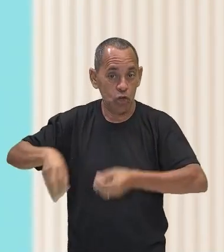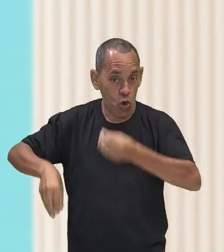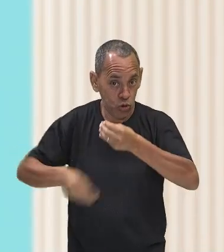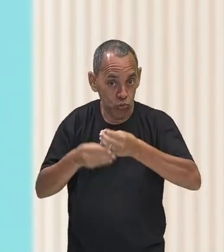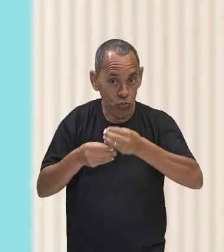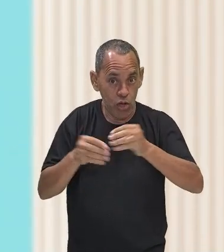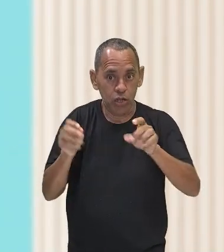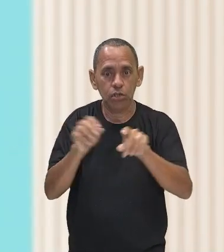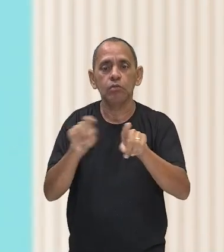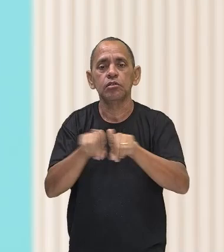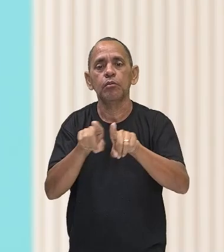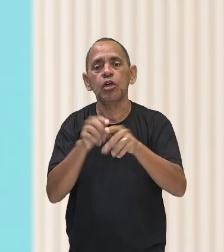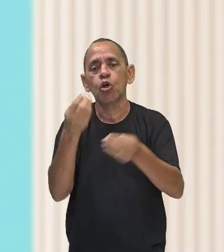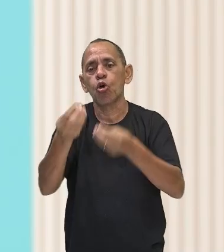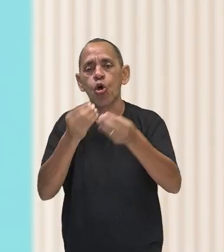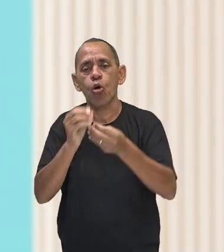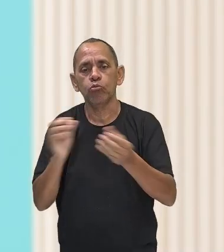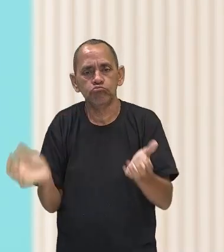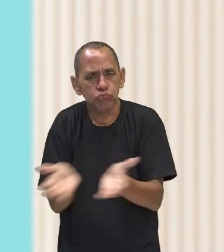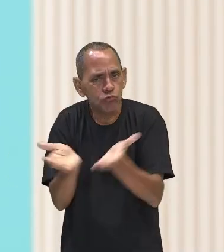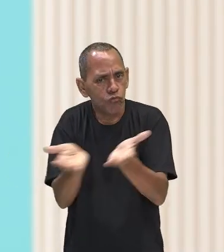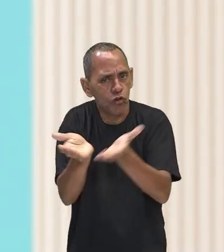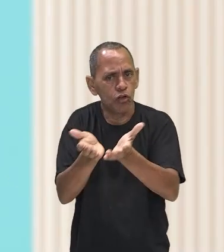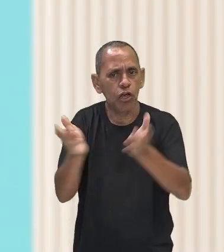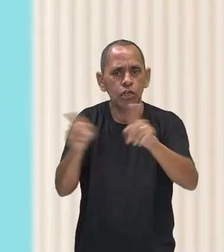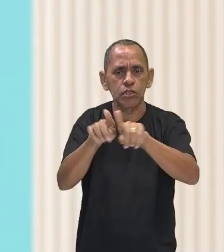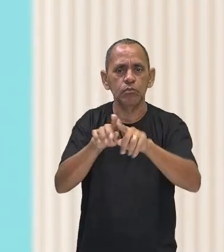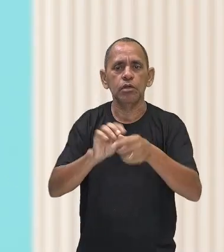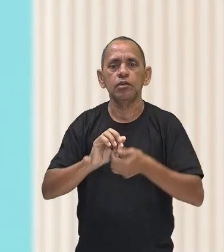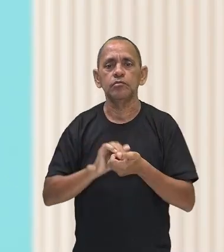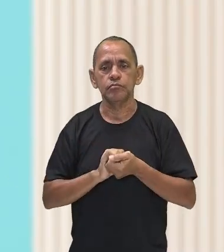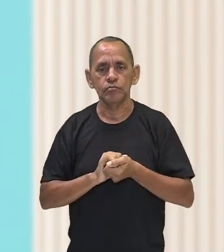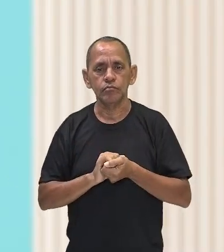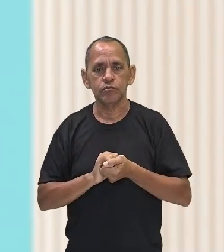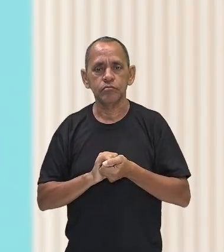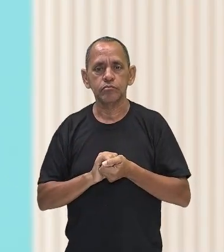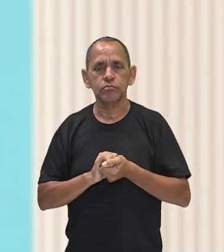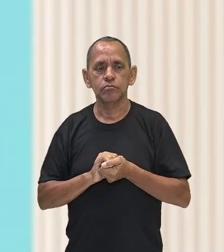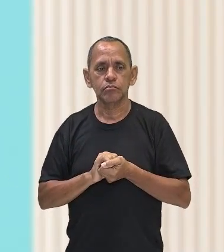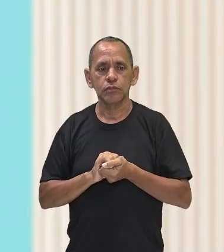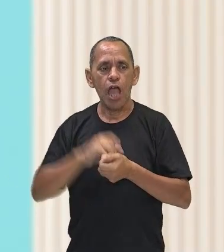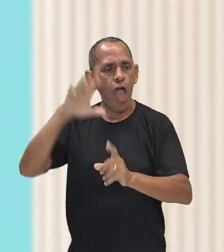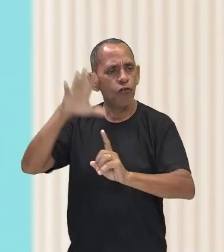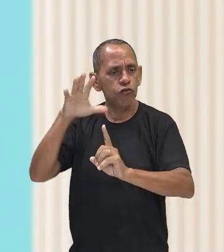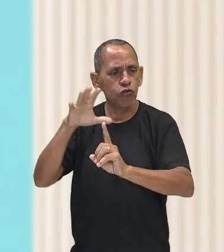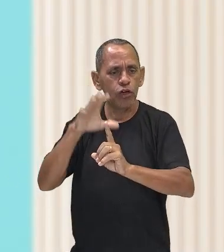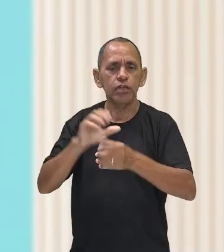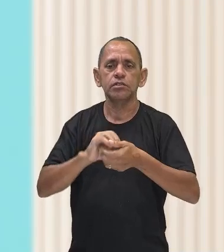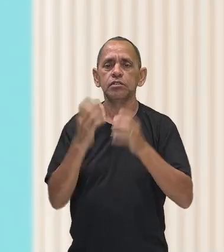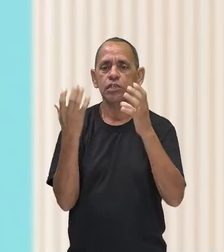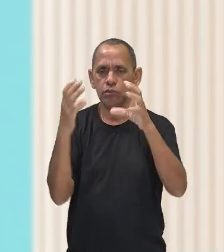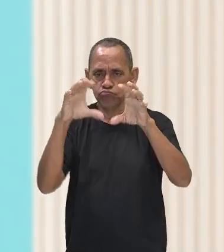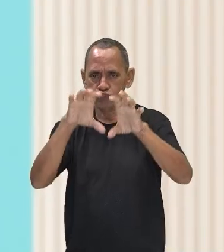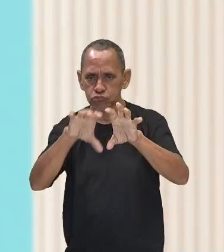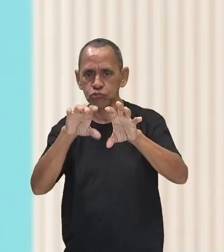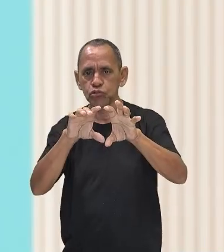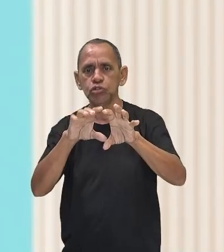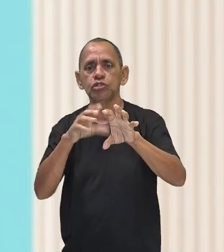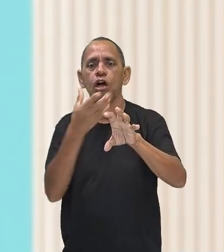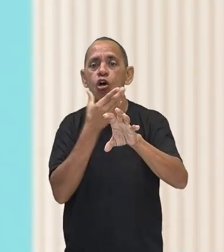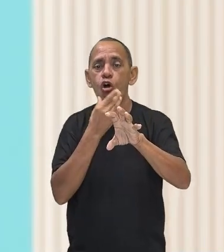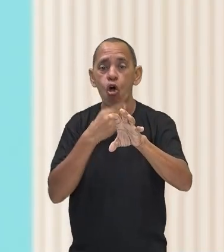hipersexualização do corpo feminino e para pressão sobre homens e mulheres para alcançar certos